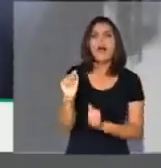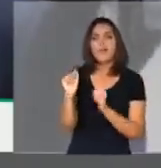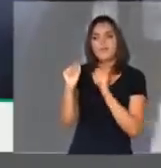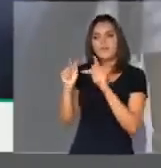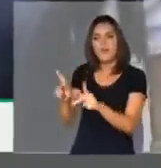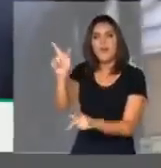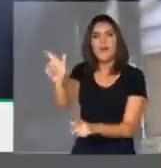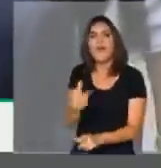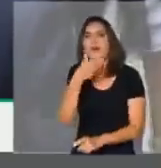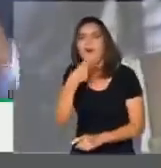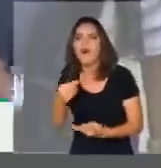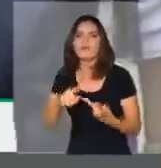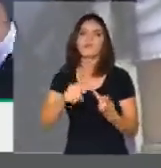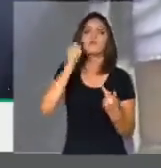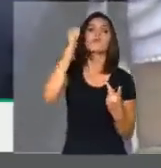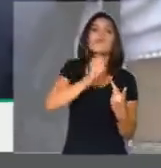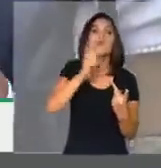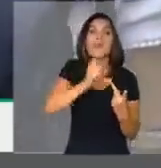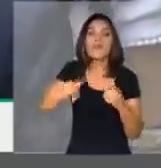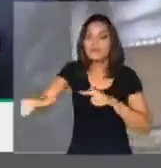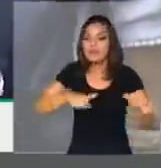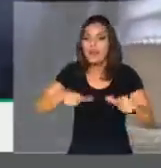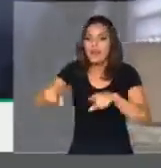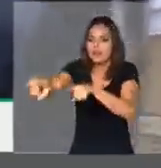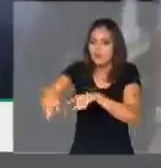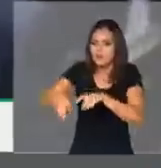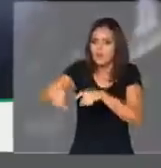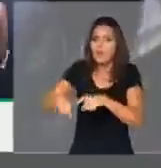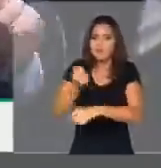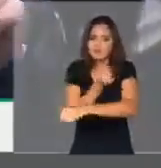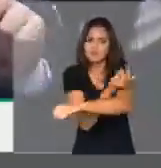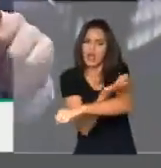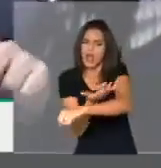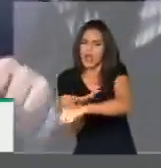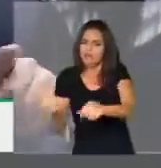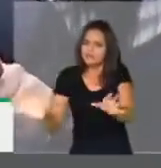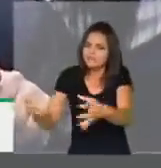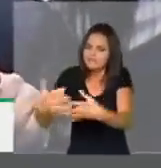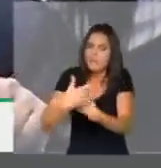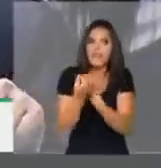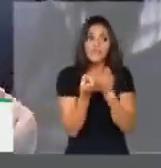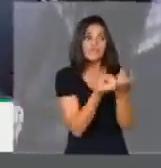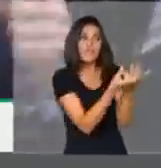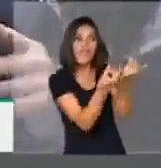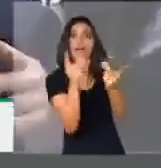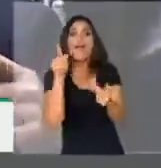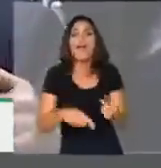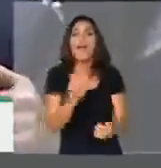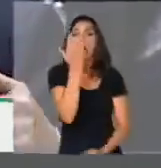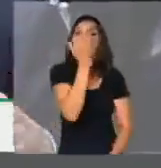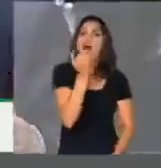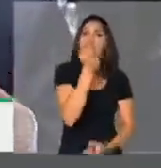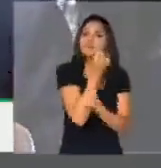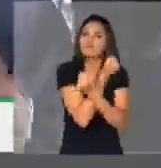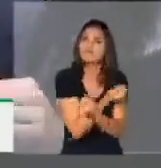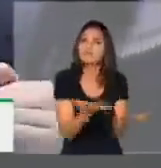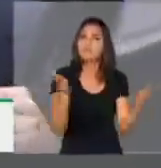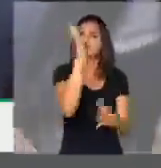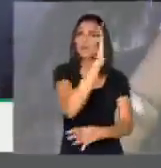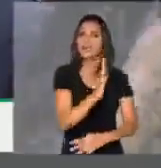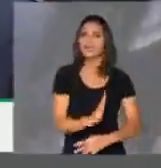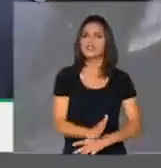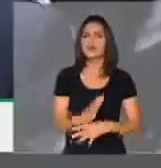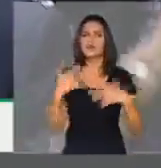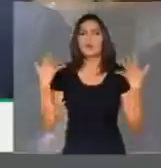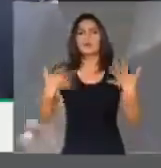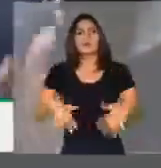trabalhador rural, que produz alimentos para esse país, quando ele não tem mais condição de